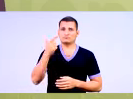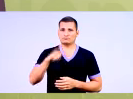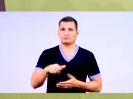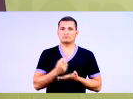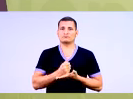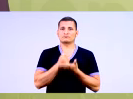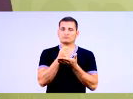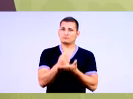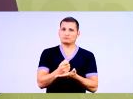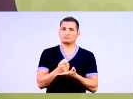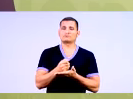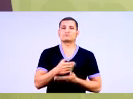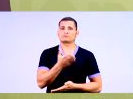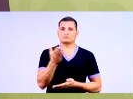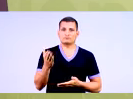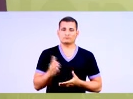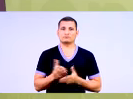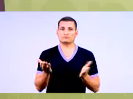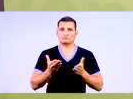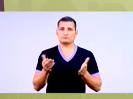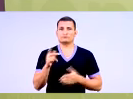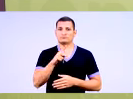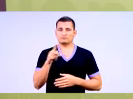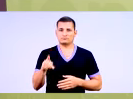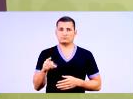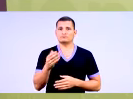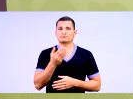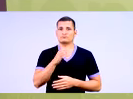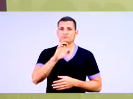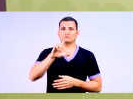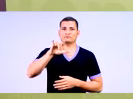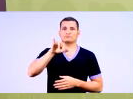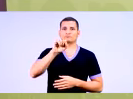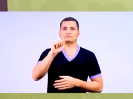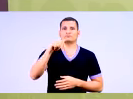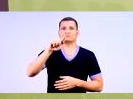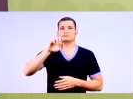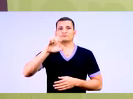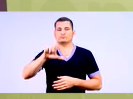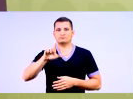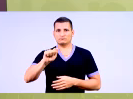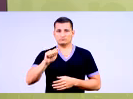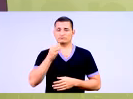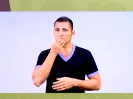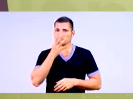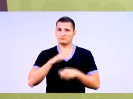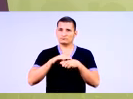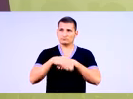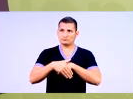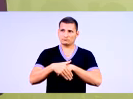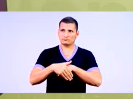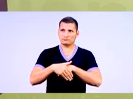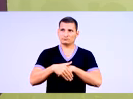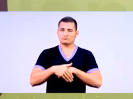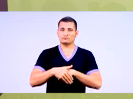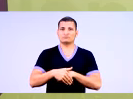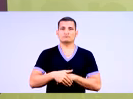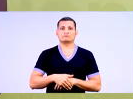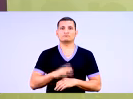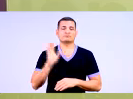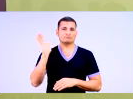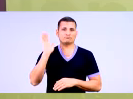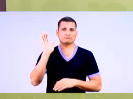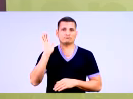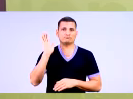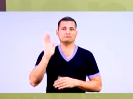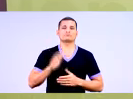com vocês. Passo as palavras agora para a professora Elisângela. Tenha uma boa noite e até a próxima